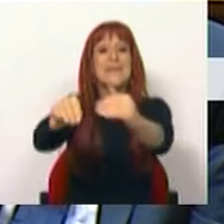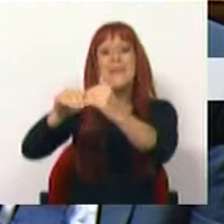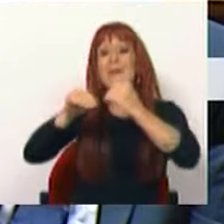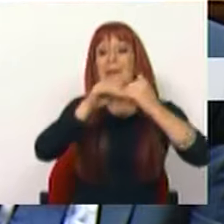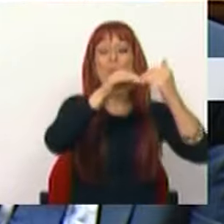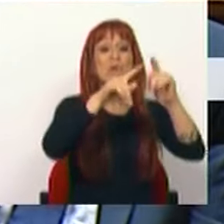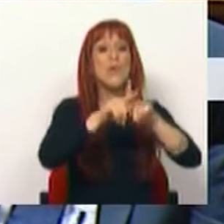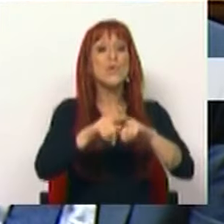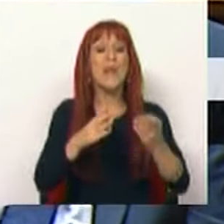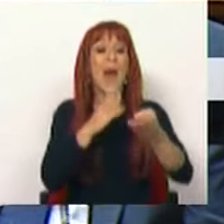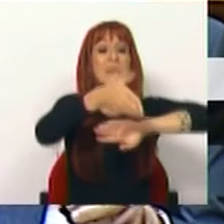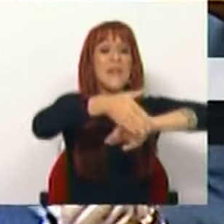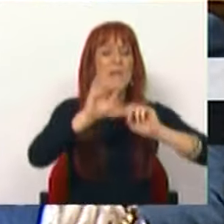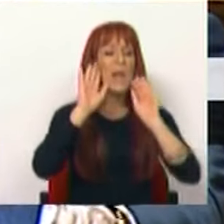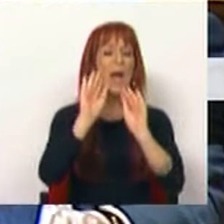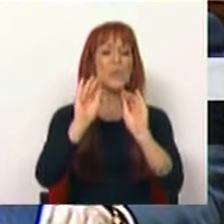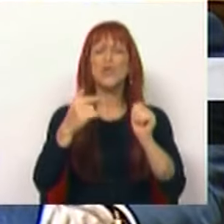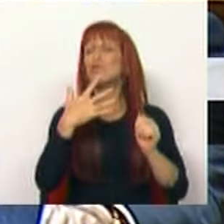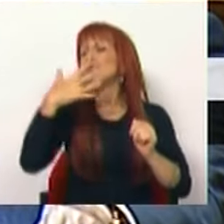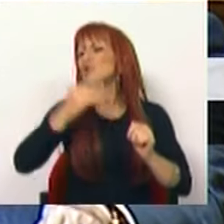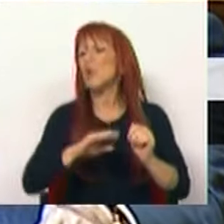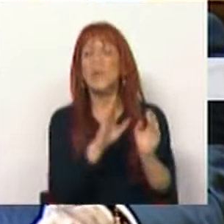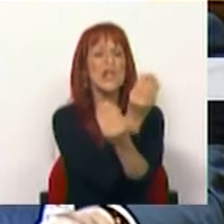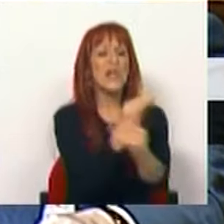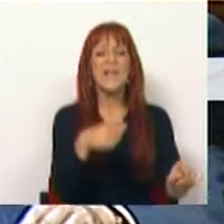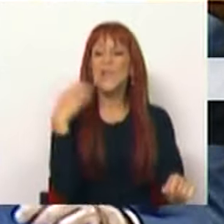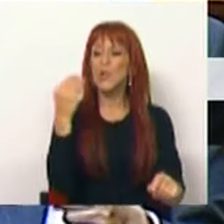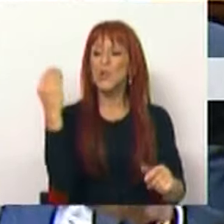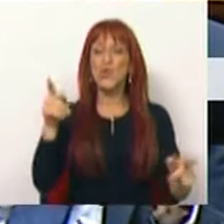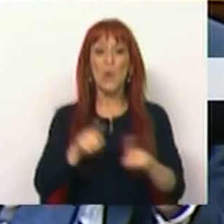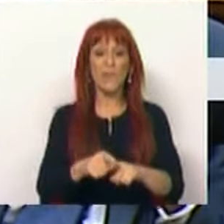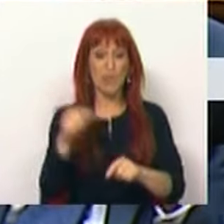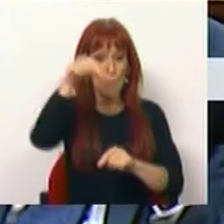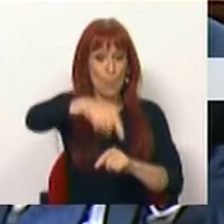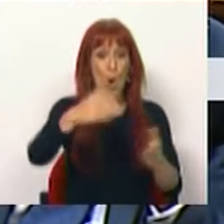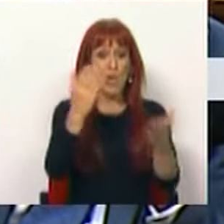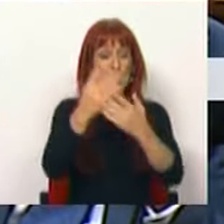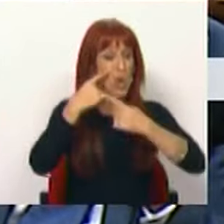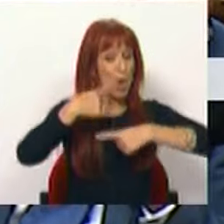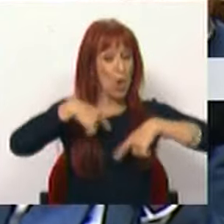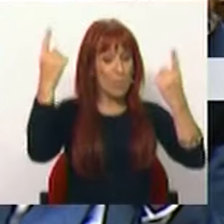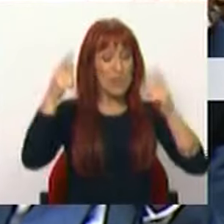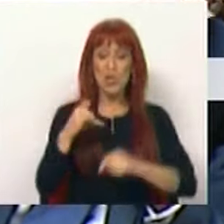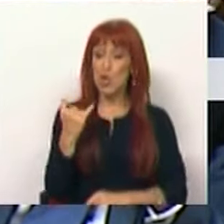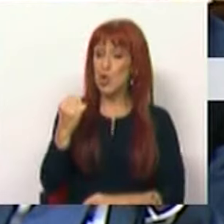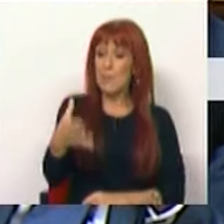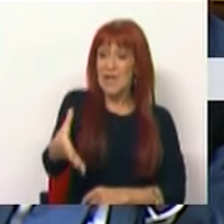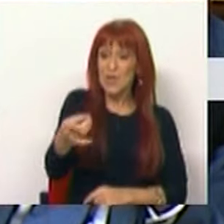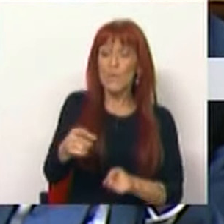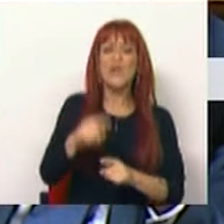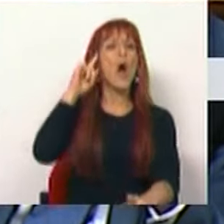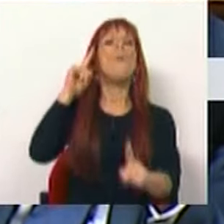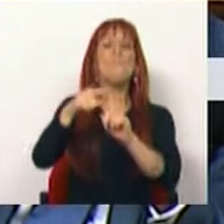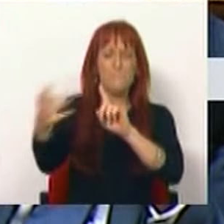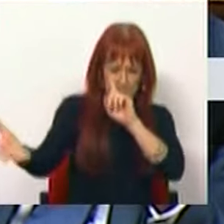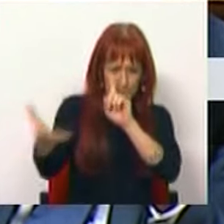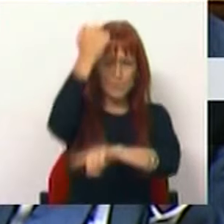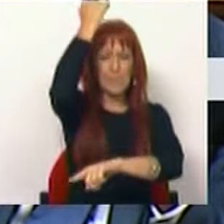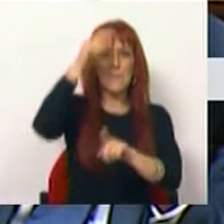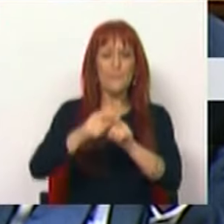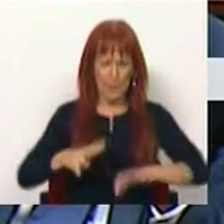igualdade no acesso à educação para todas as crianças e jovens que frequentam a escola pública e em 2019 esse objetivo será